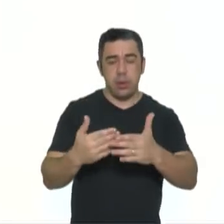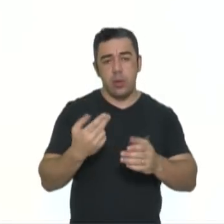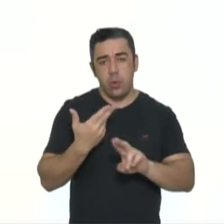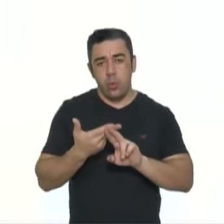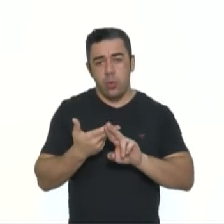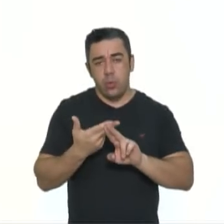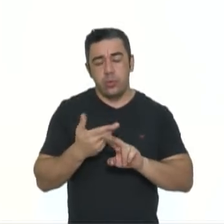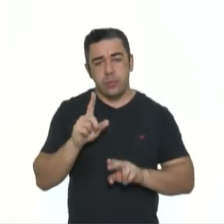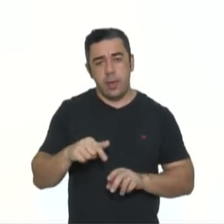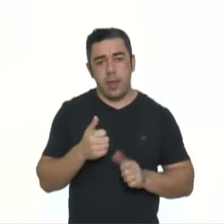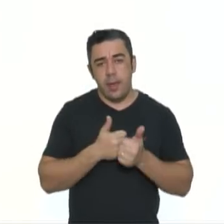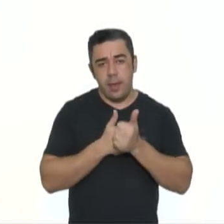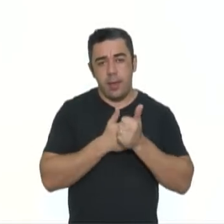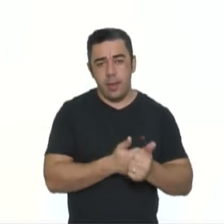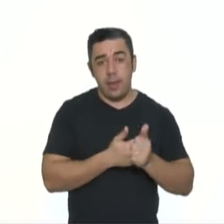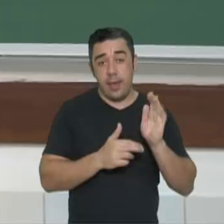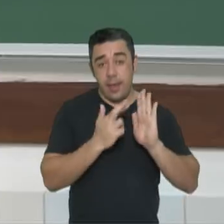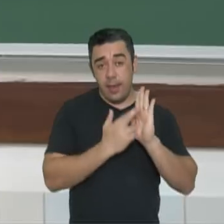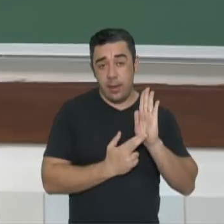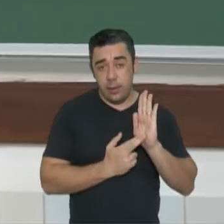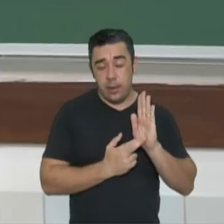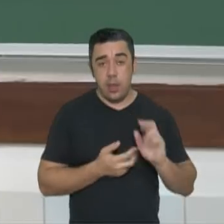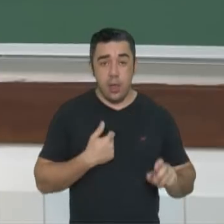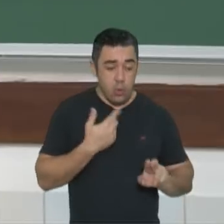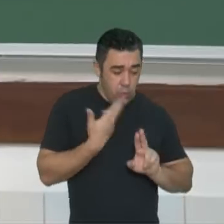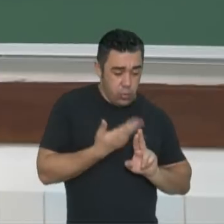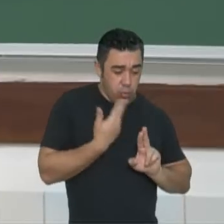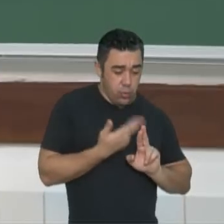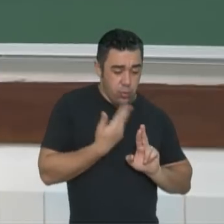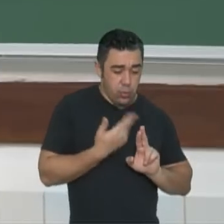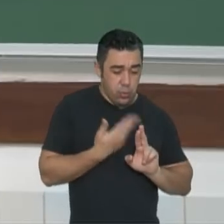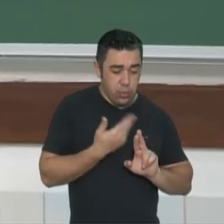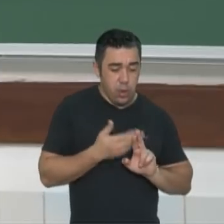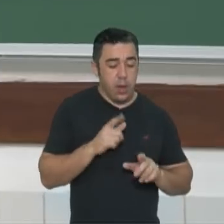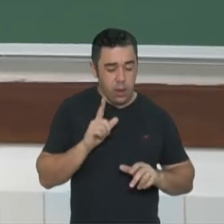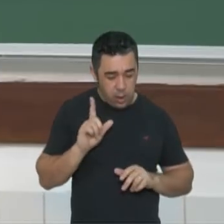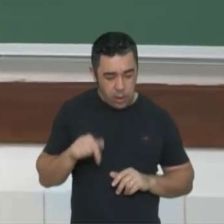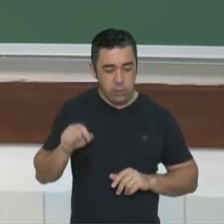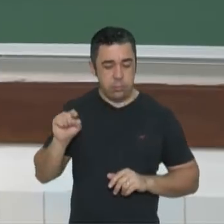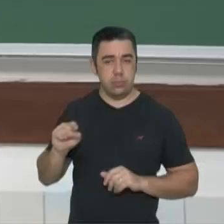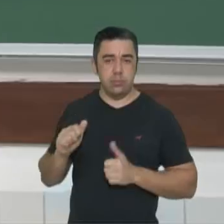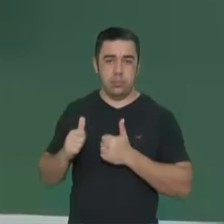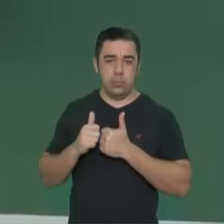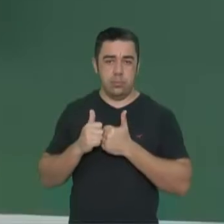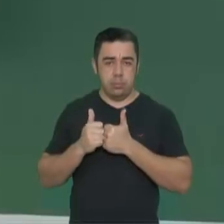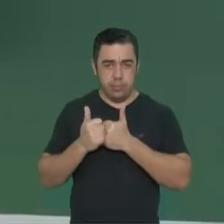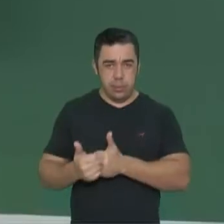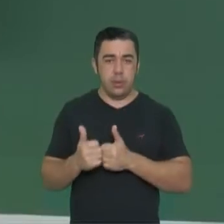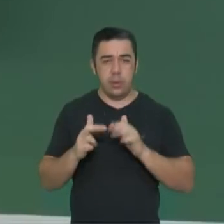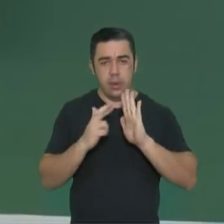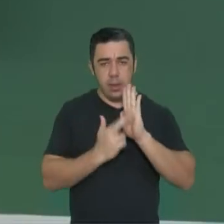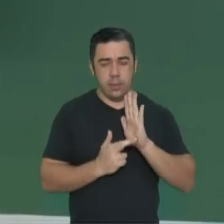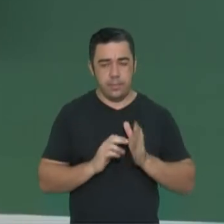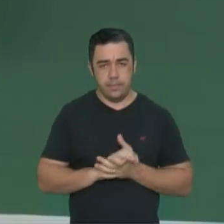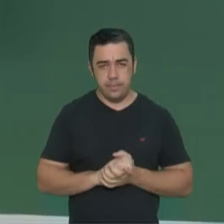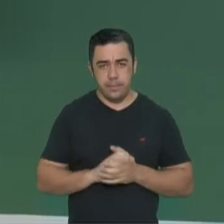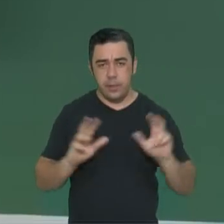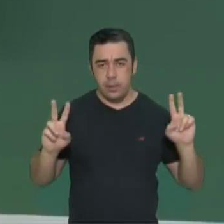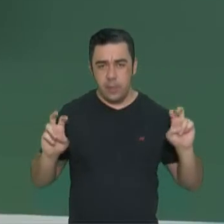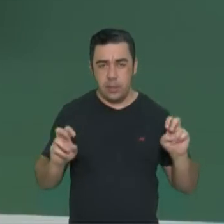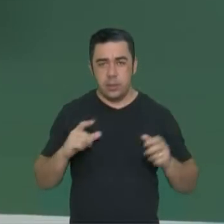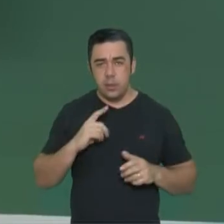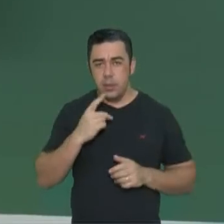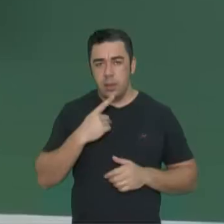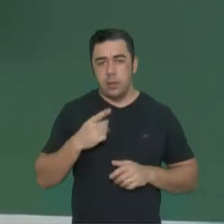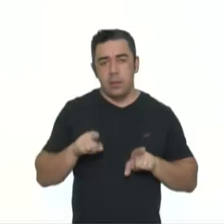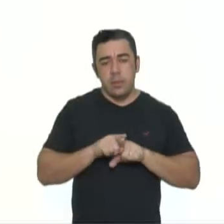regra. Eu falei para vocês que eu gosto muito de falar isso, que o uso nosso determina a regra. Ela vai acontecer isso, certo? Expressões, entonações e